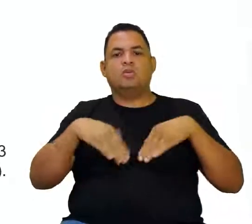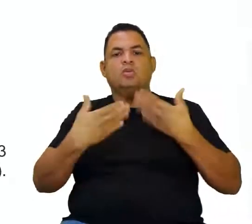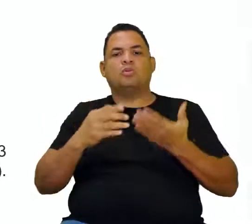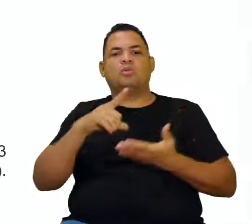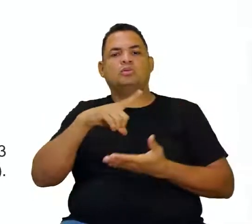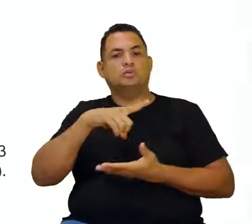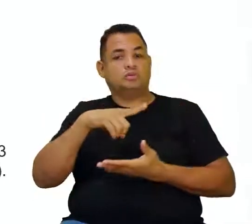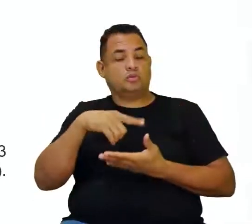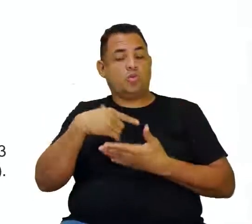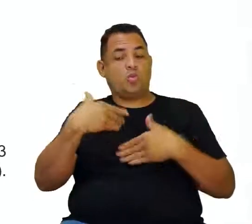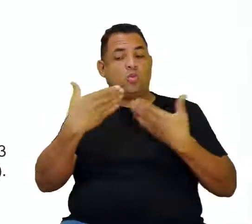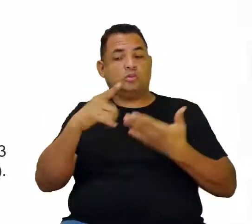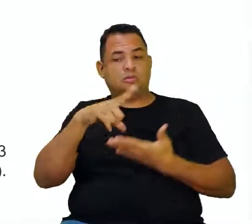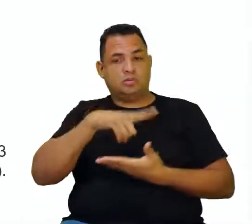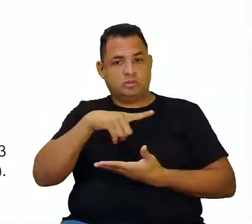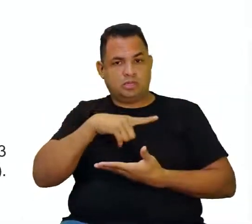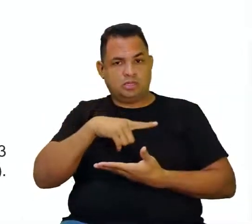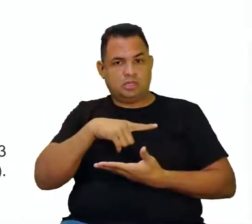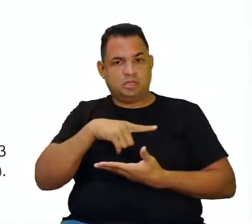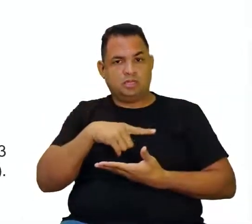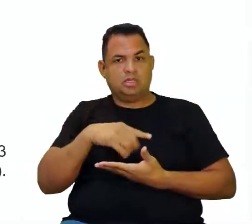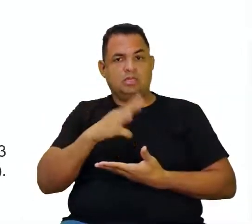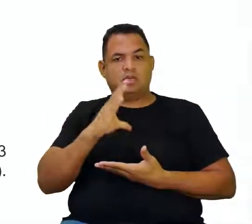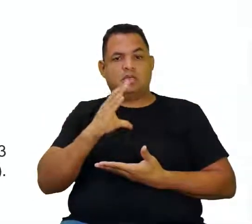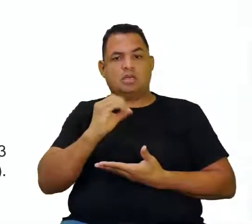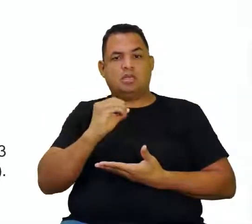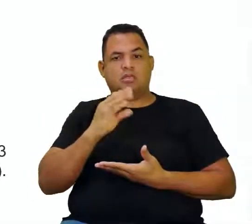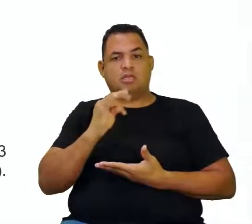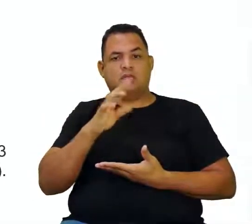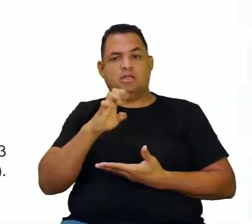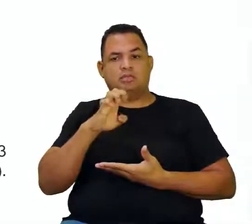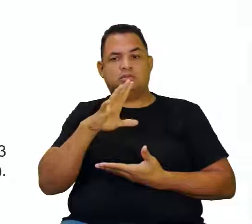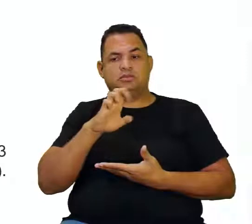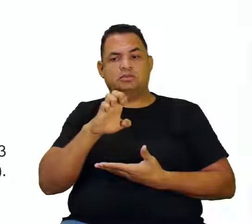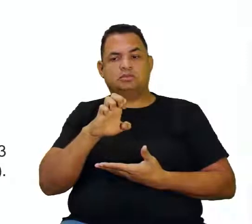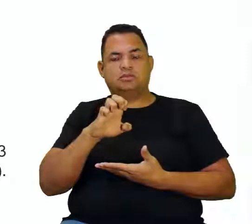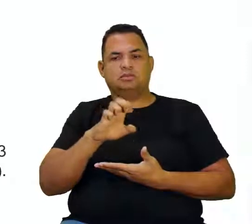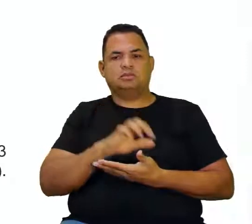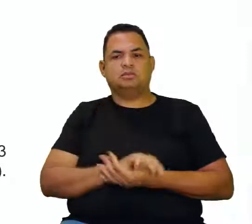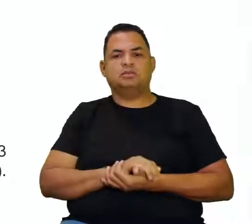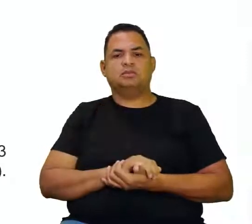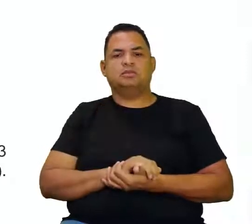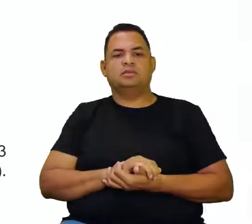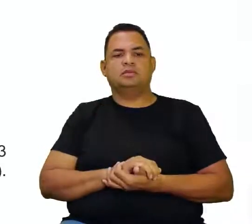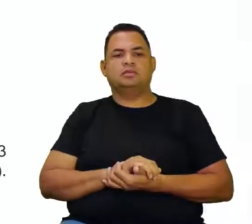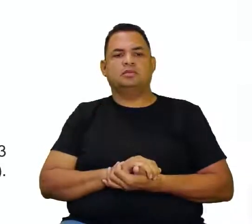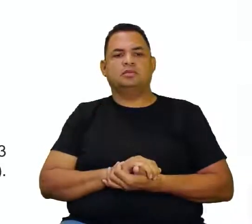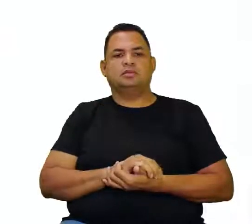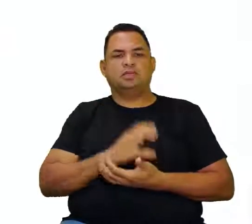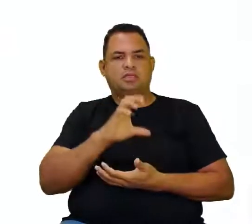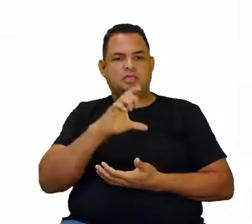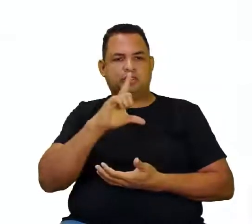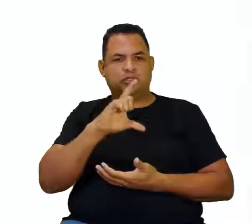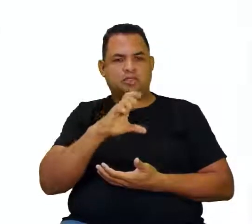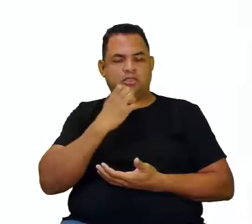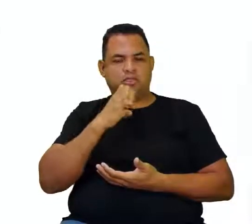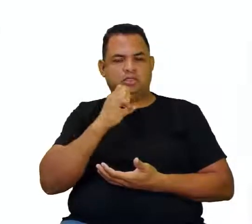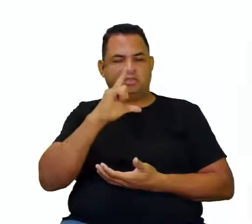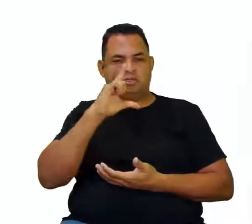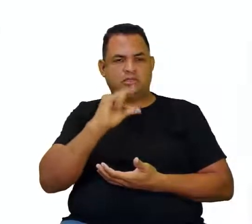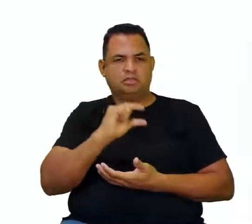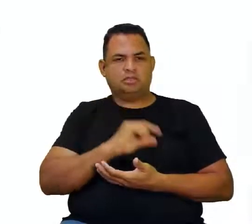enzima catalase. Então, observe que a energia aqui, ó, ela é menor. E aí